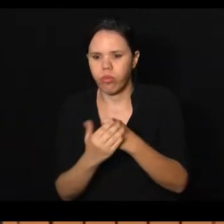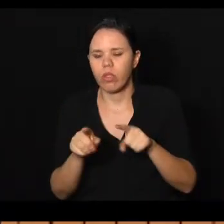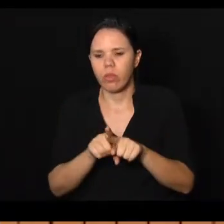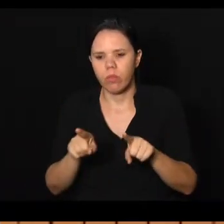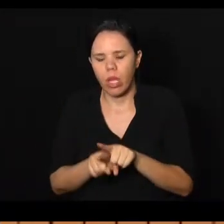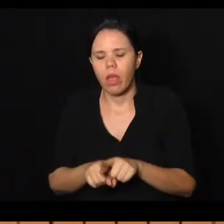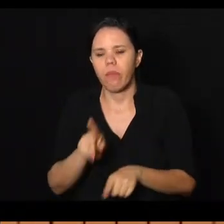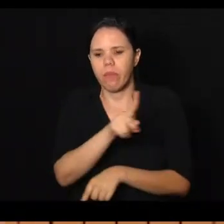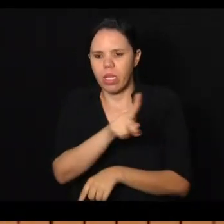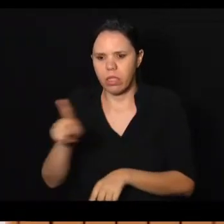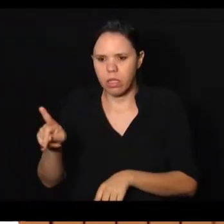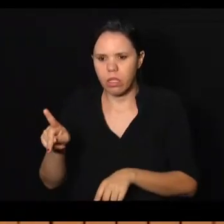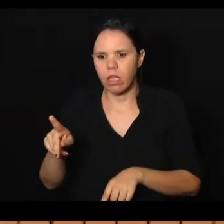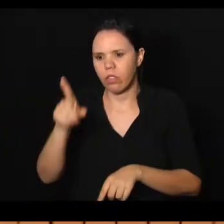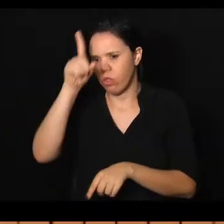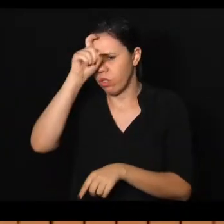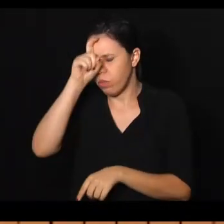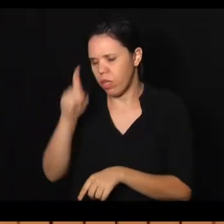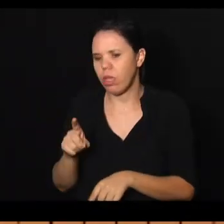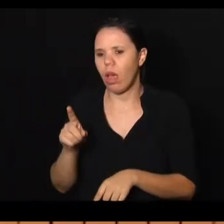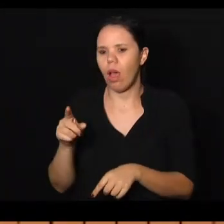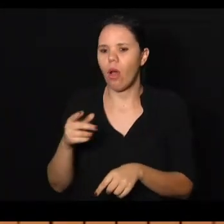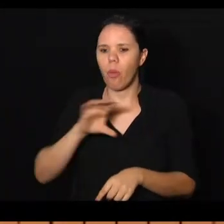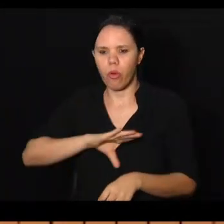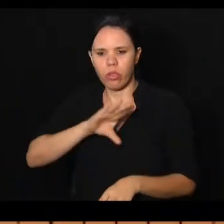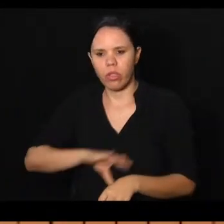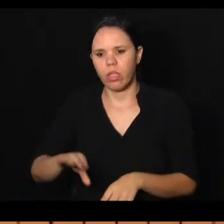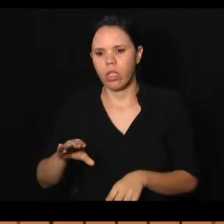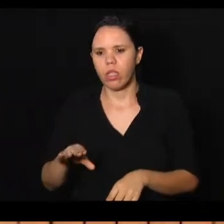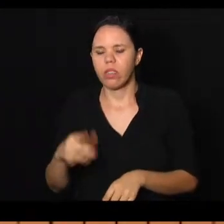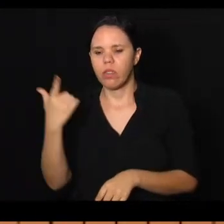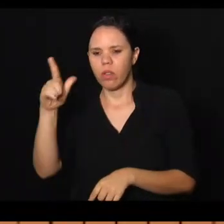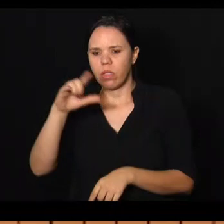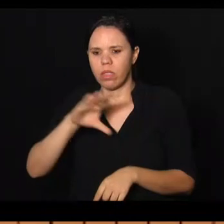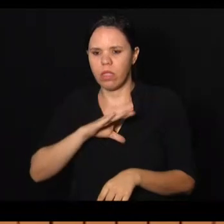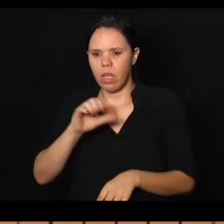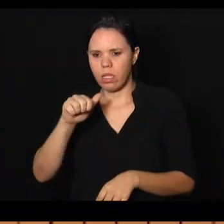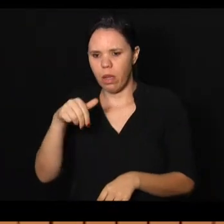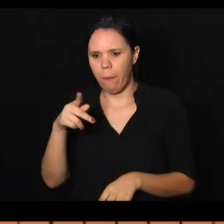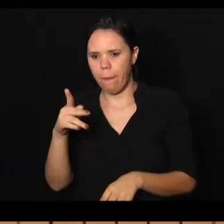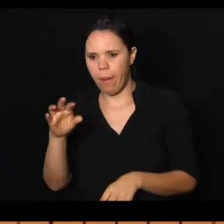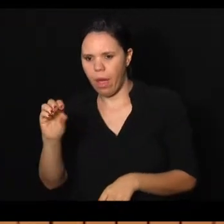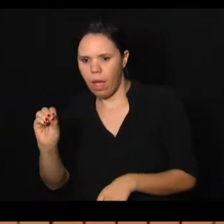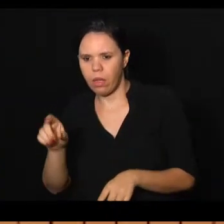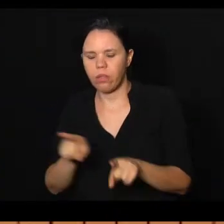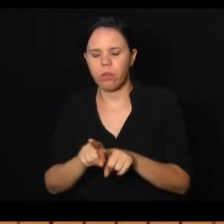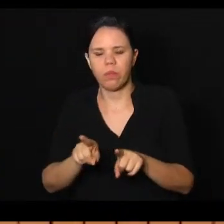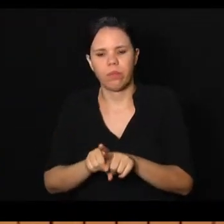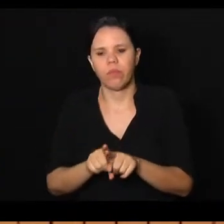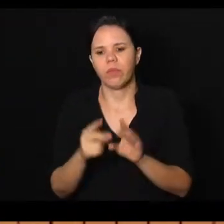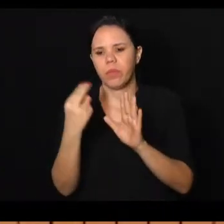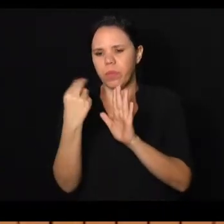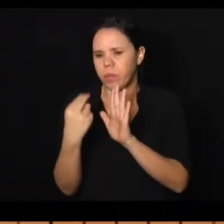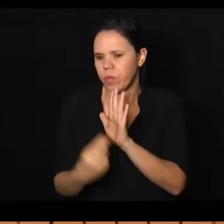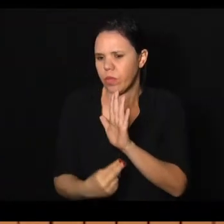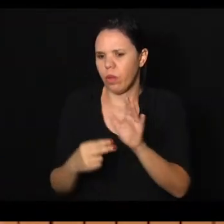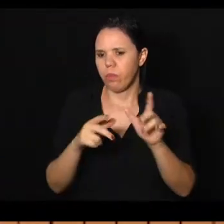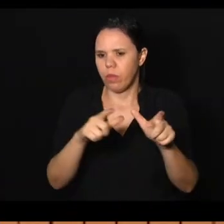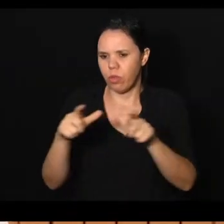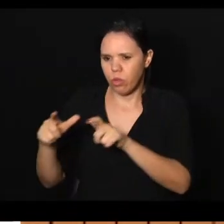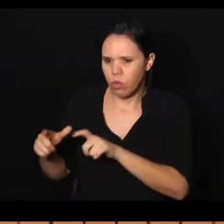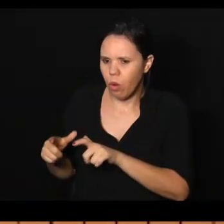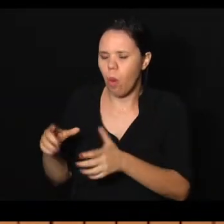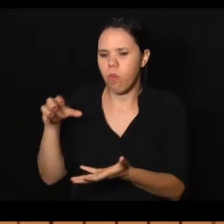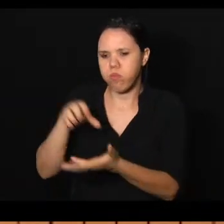Beneficência Portuguesa de Amparo, Estela Mari de Lima Mendes, conselheira do Conselho Tutelar